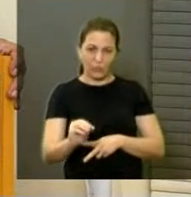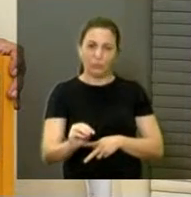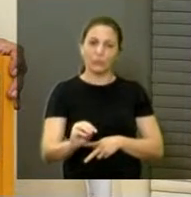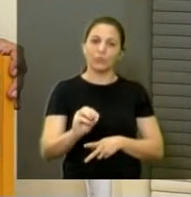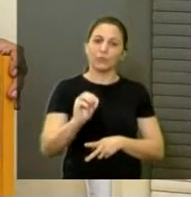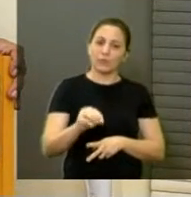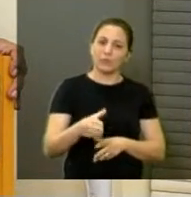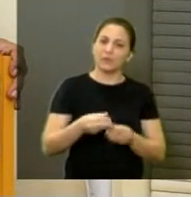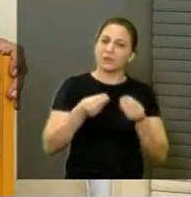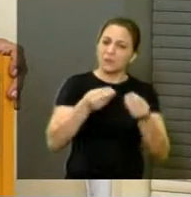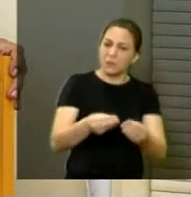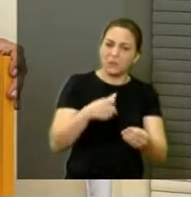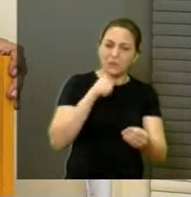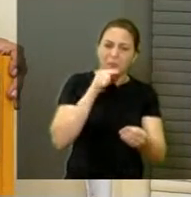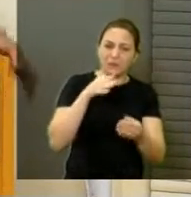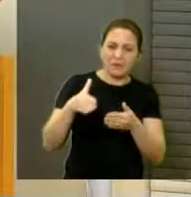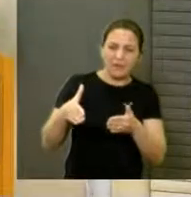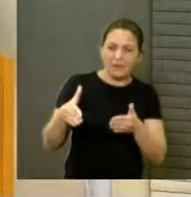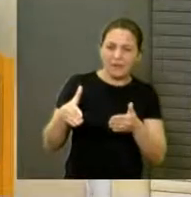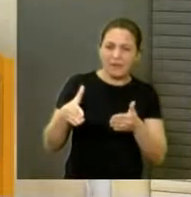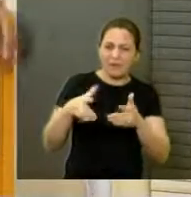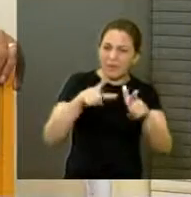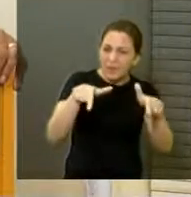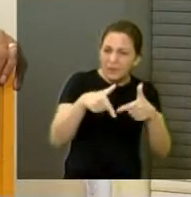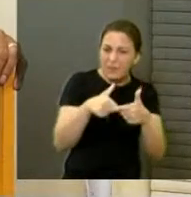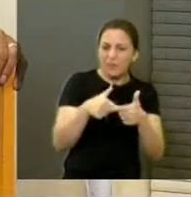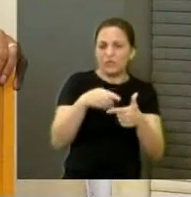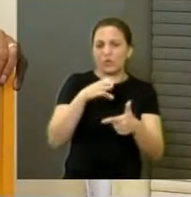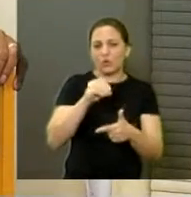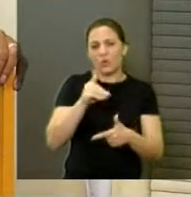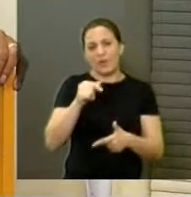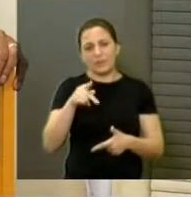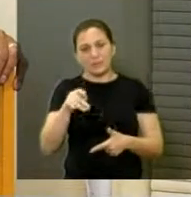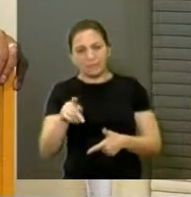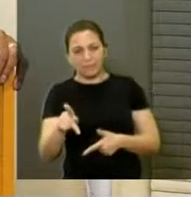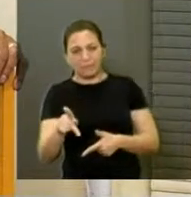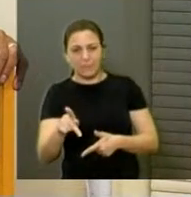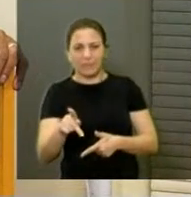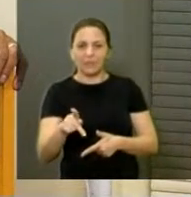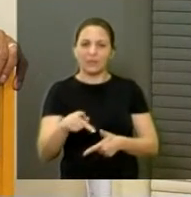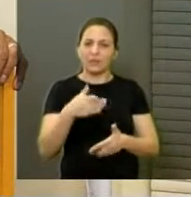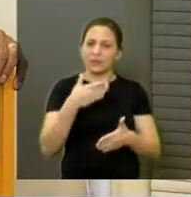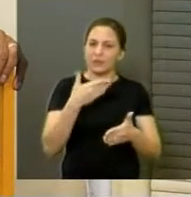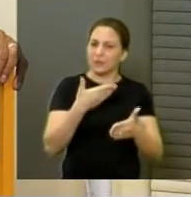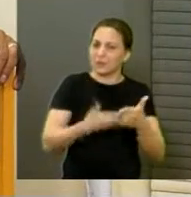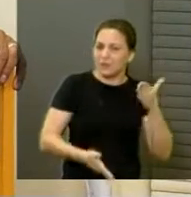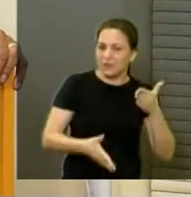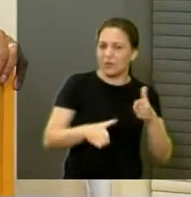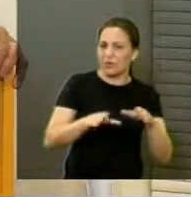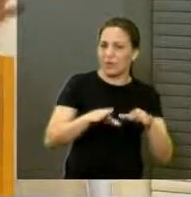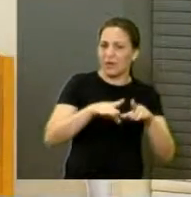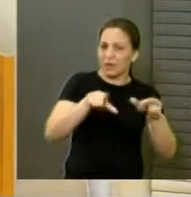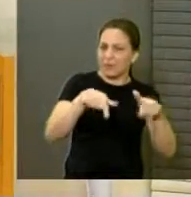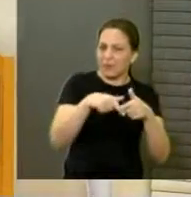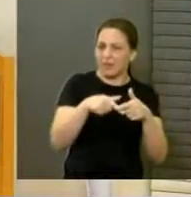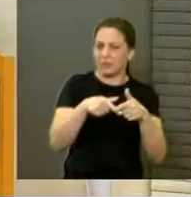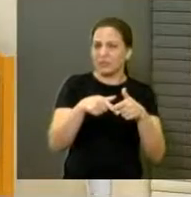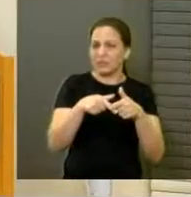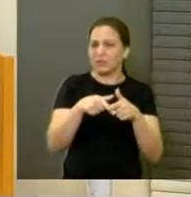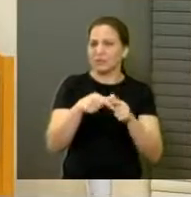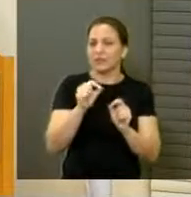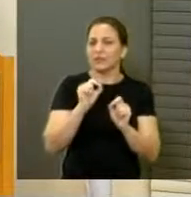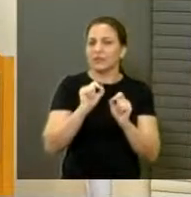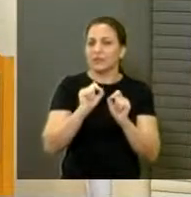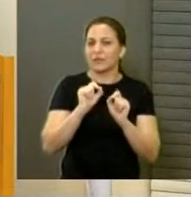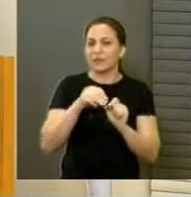Monte Alegre? Encaminhou alguma coisa quando rompeu a barragem lá, vereador? Acho que a Marcelia que deve